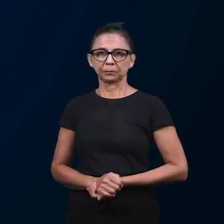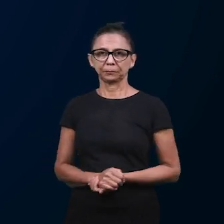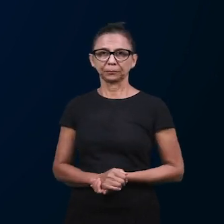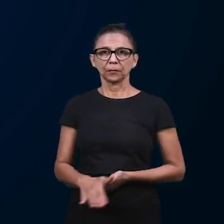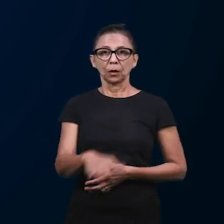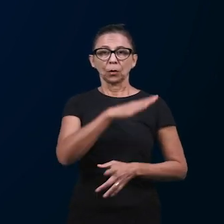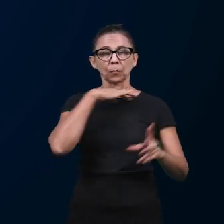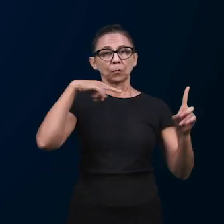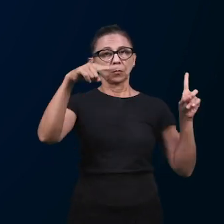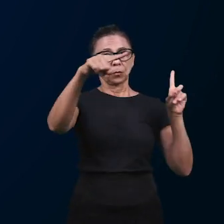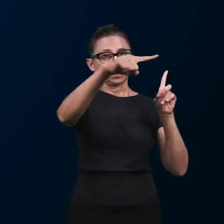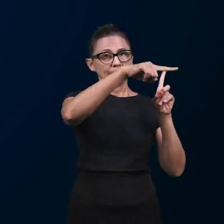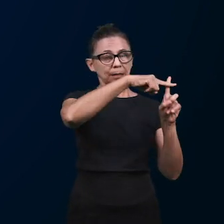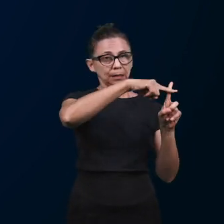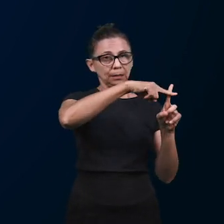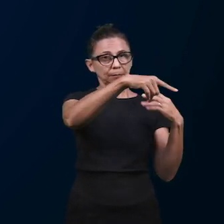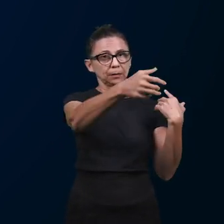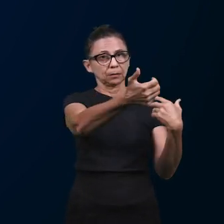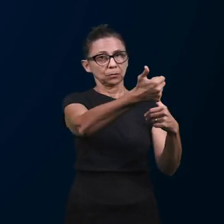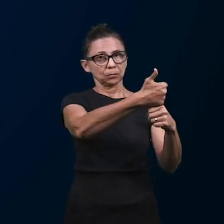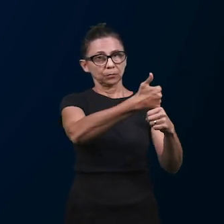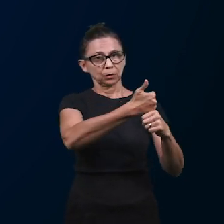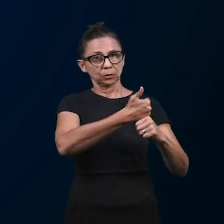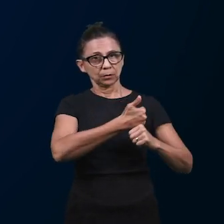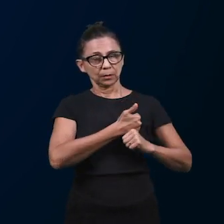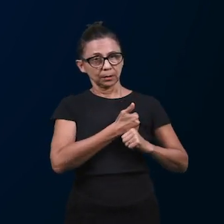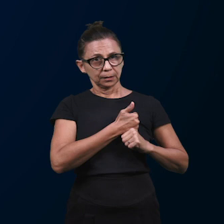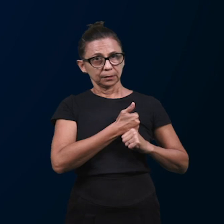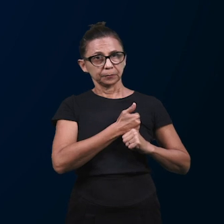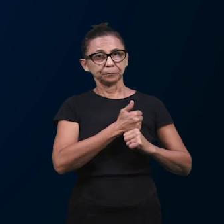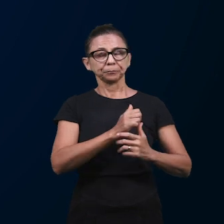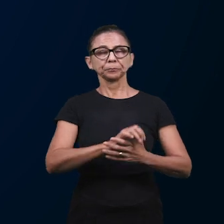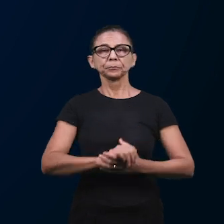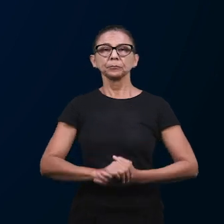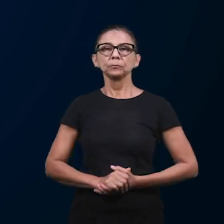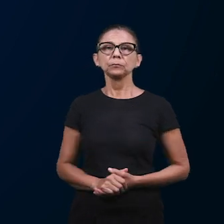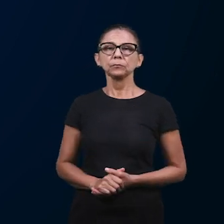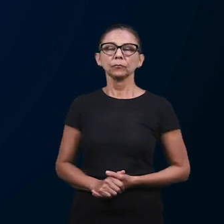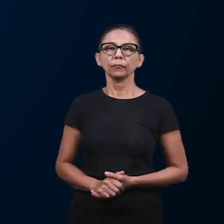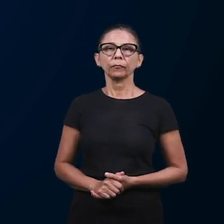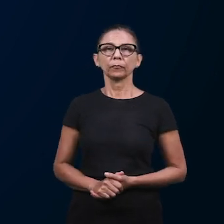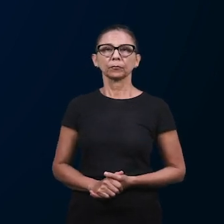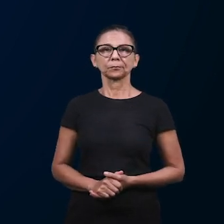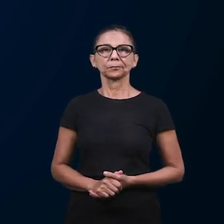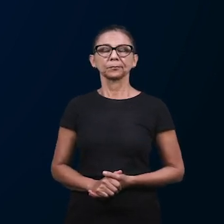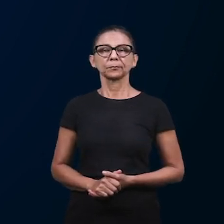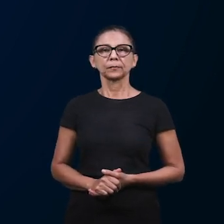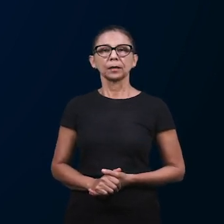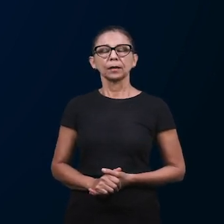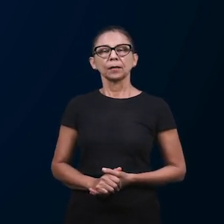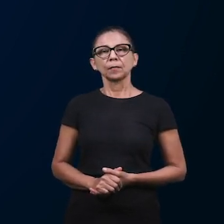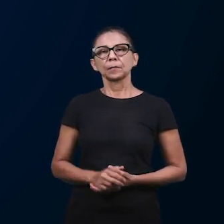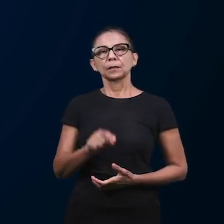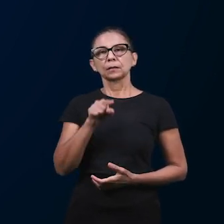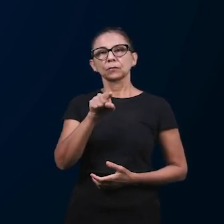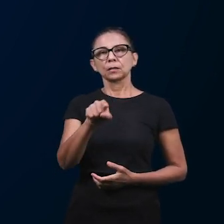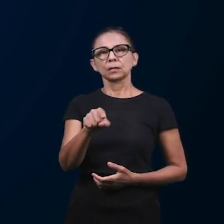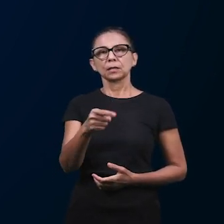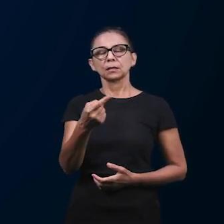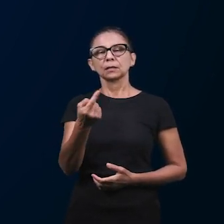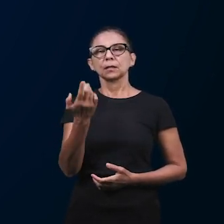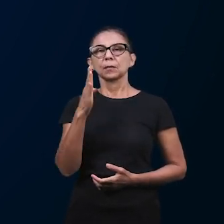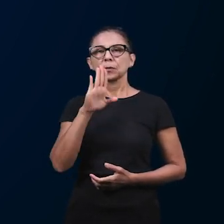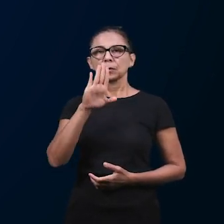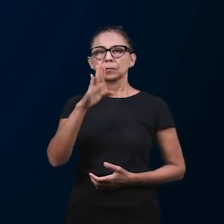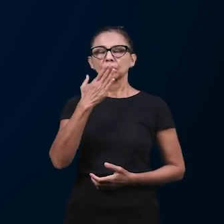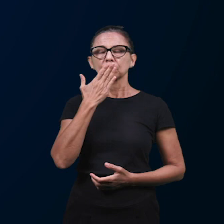das transgressões que havia debaixo do Primeiro Testamento, os chamados recebam a promessa da